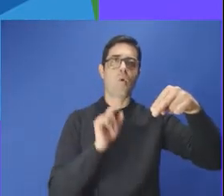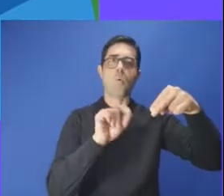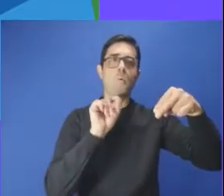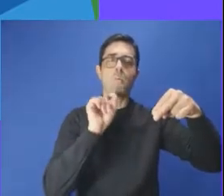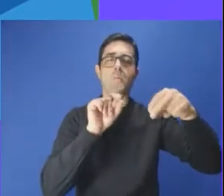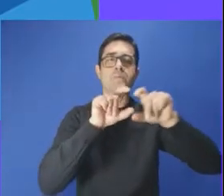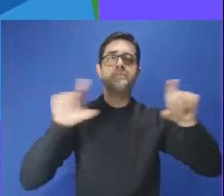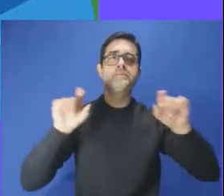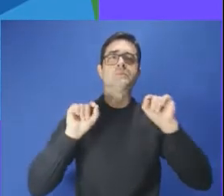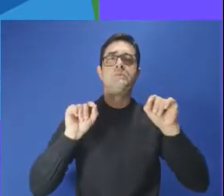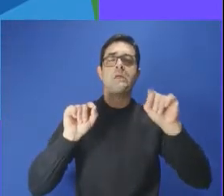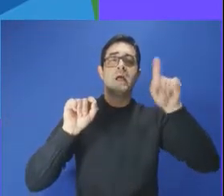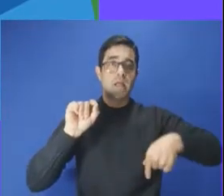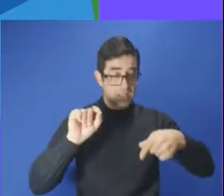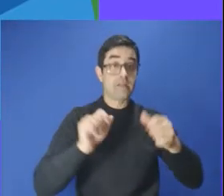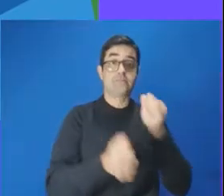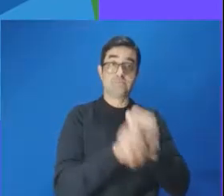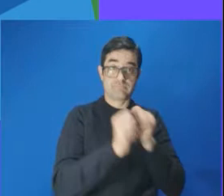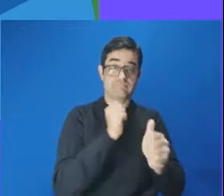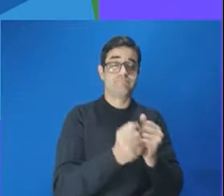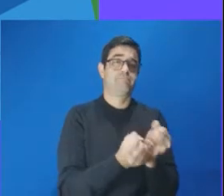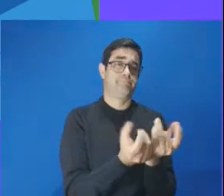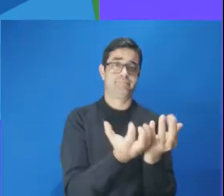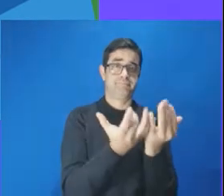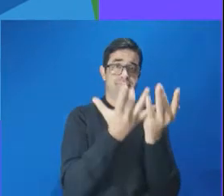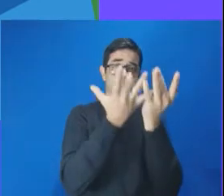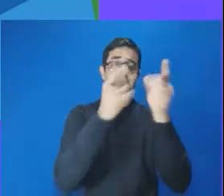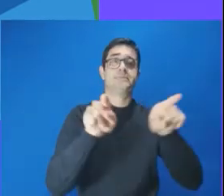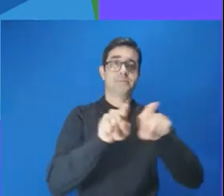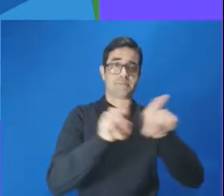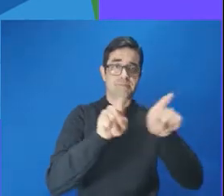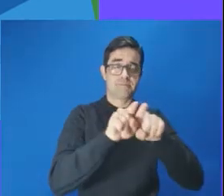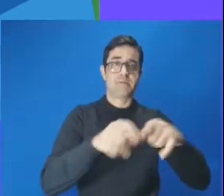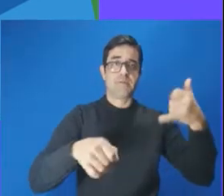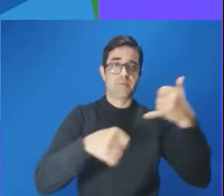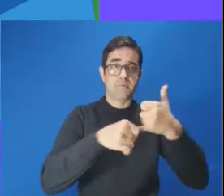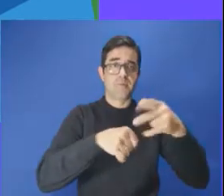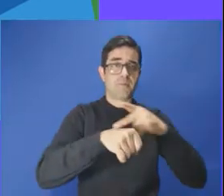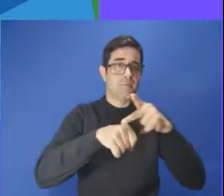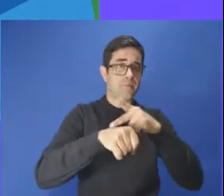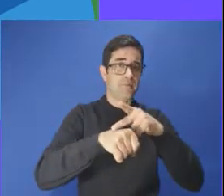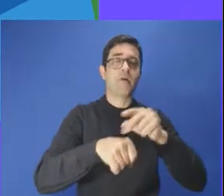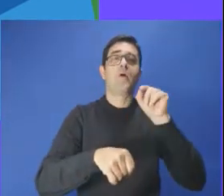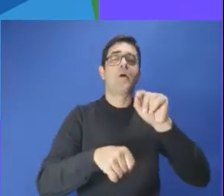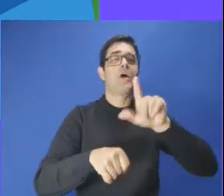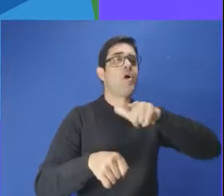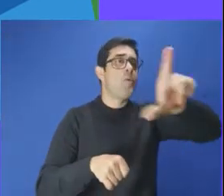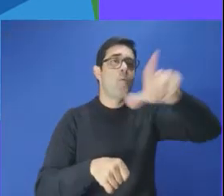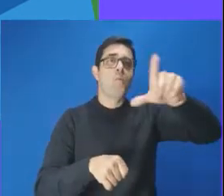fósseis, eles estão presentes também no carvão mineral, no petróleo e também em outras atividades